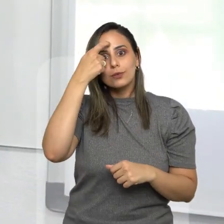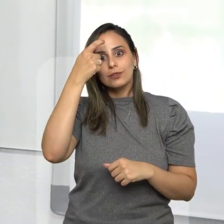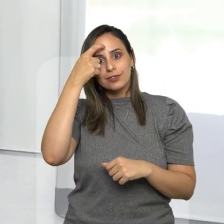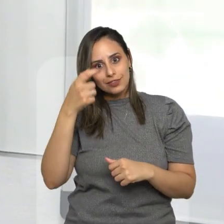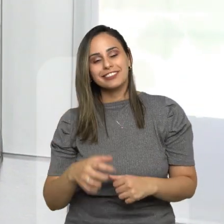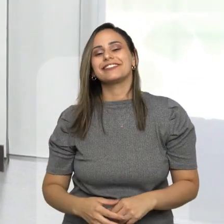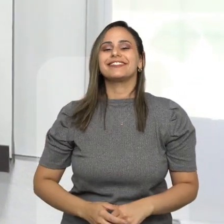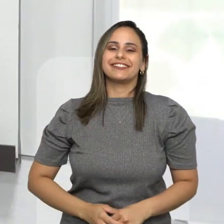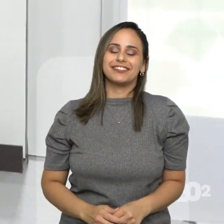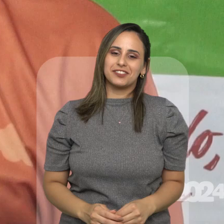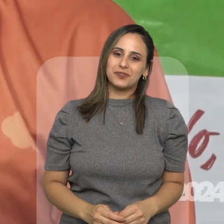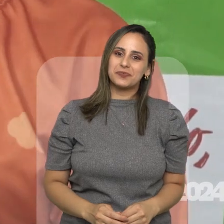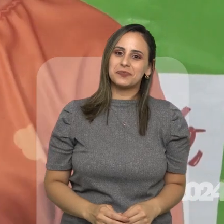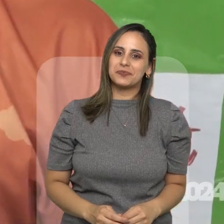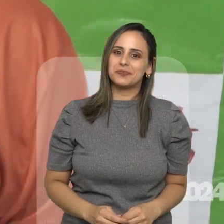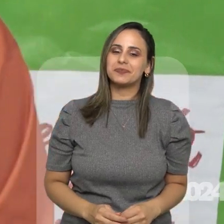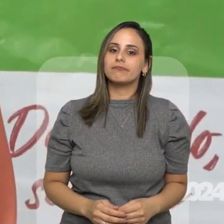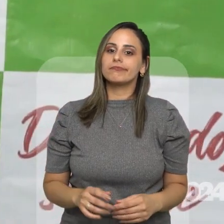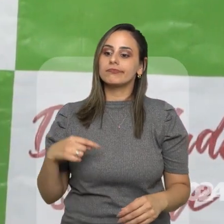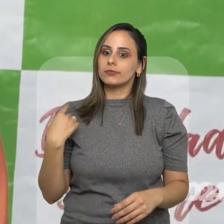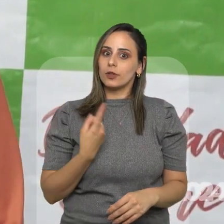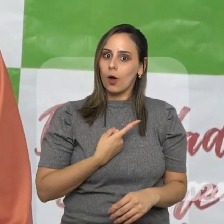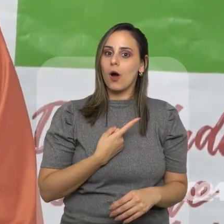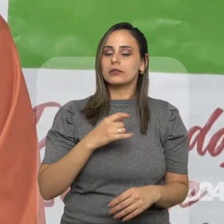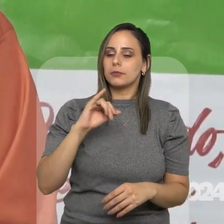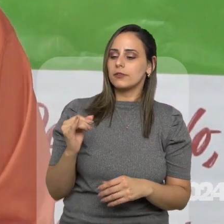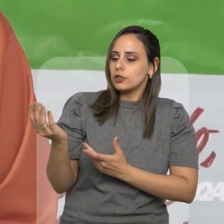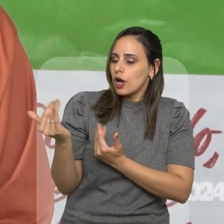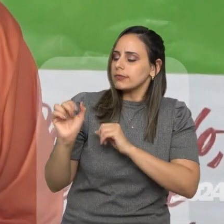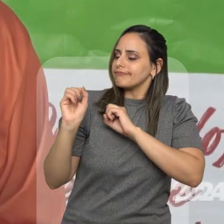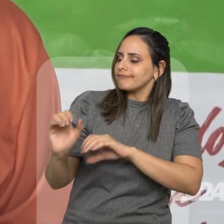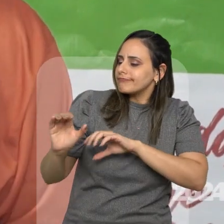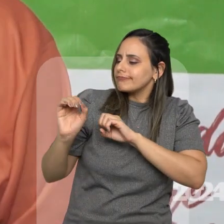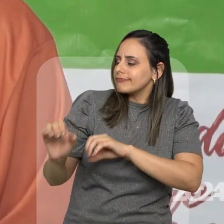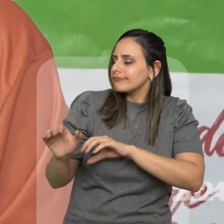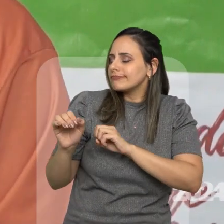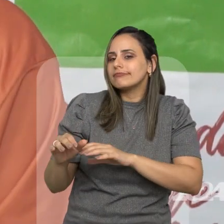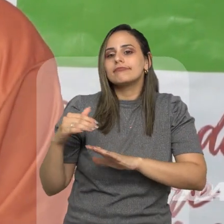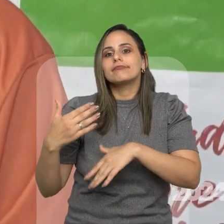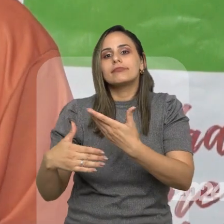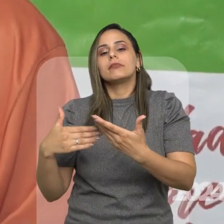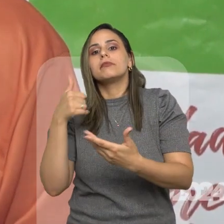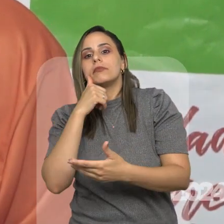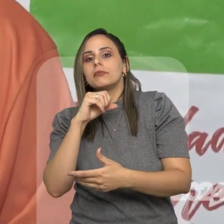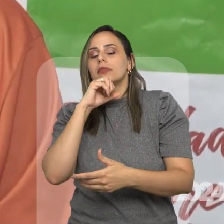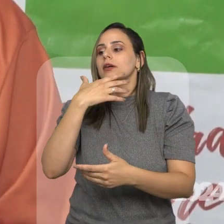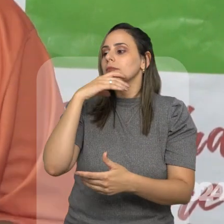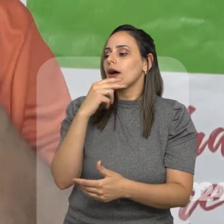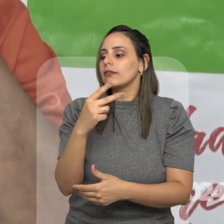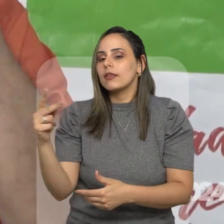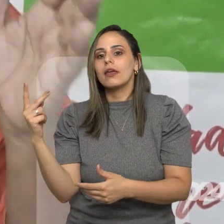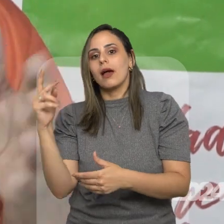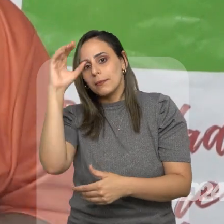elétrica. Então, a gente educando os mais jovens, a gente consegue chegar às pessoas mais velhas